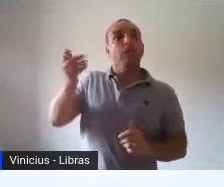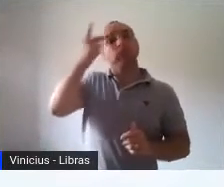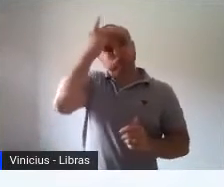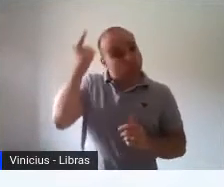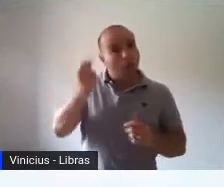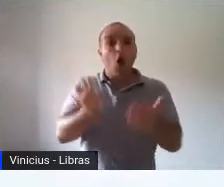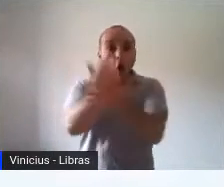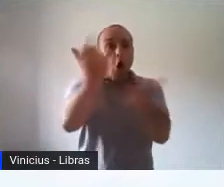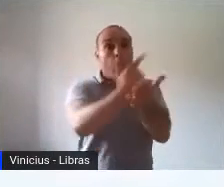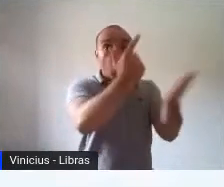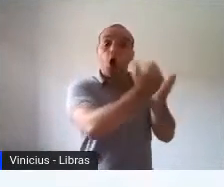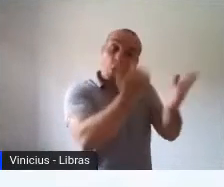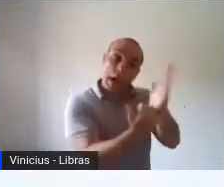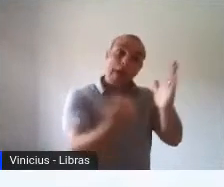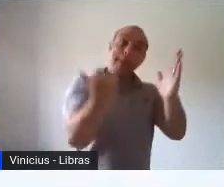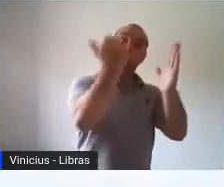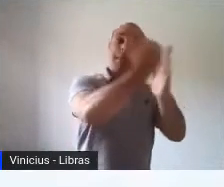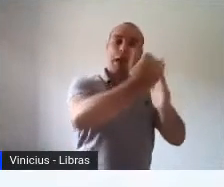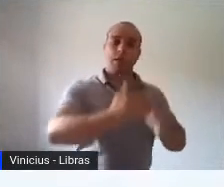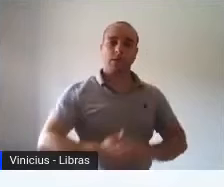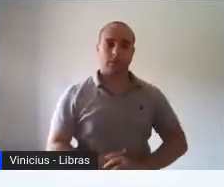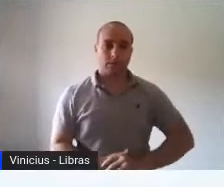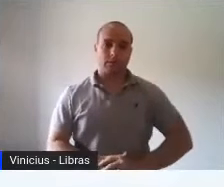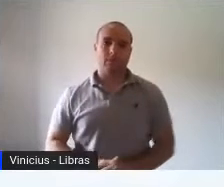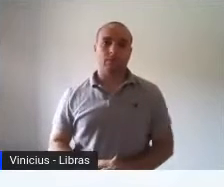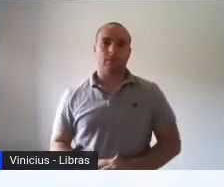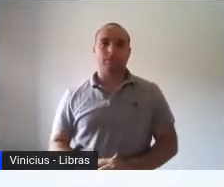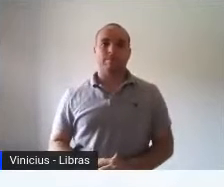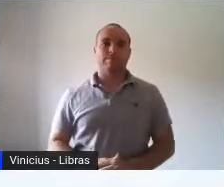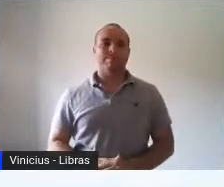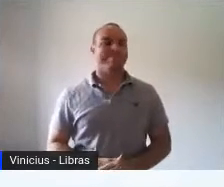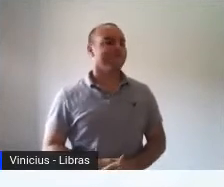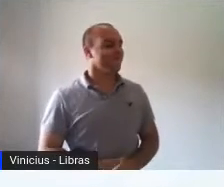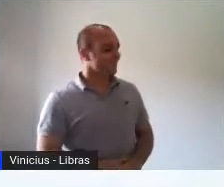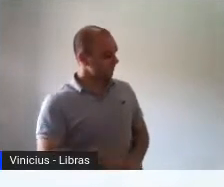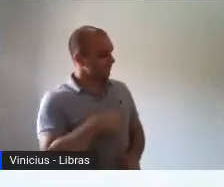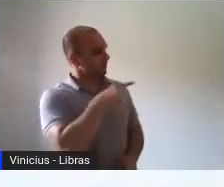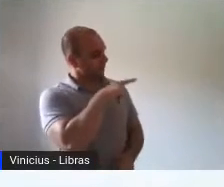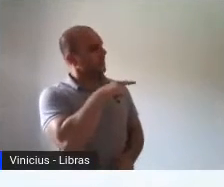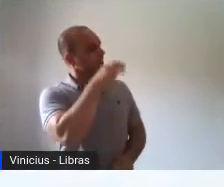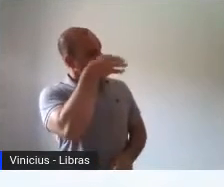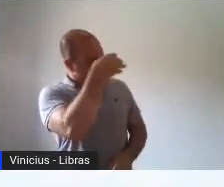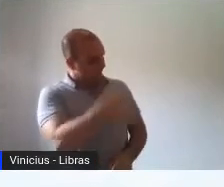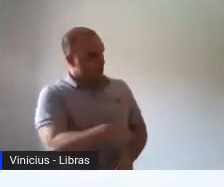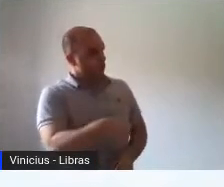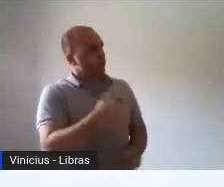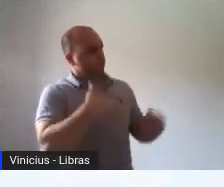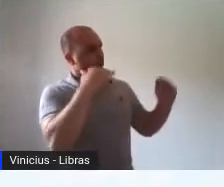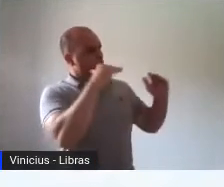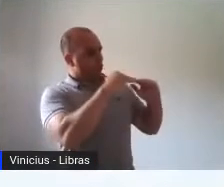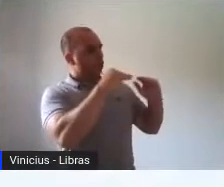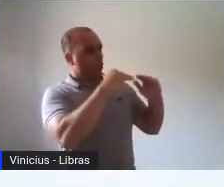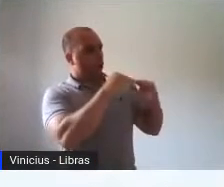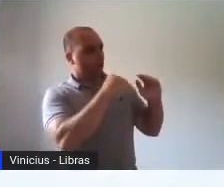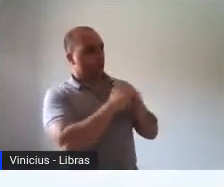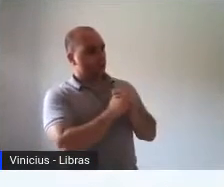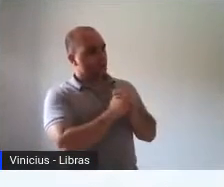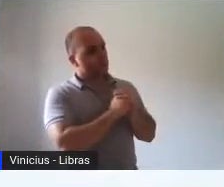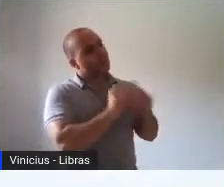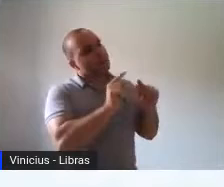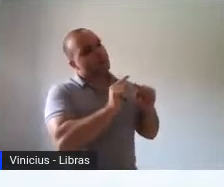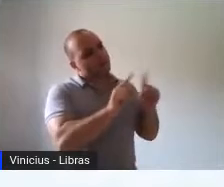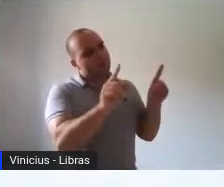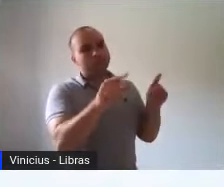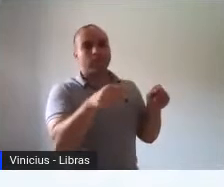governo, né, a gente não tem um governo, a gente tem um desgoverno, né? Isso está claro. E em relação à questão da valorização, dessa luta